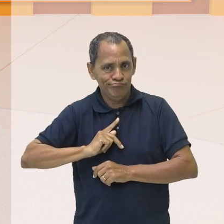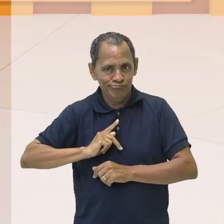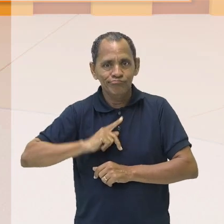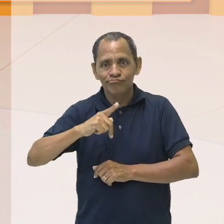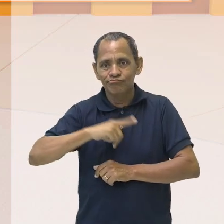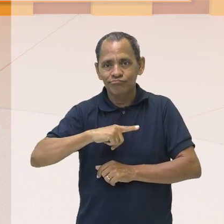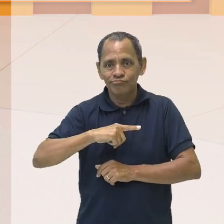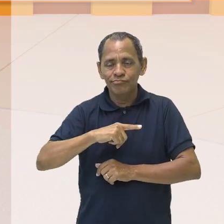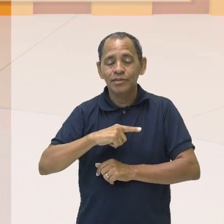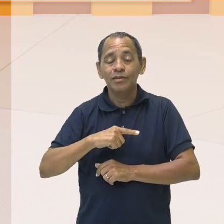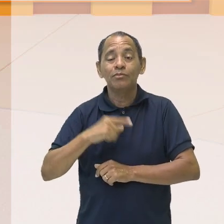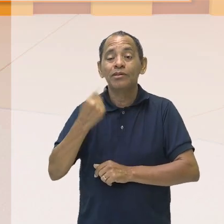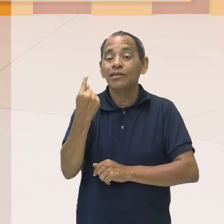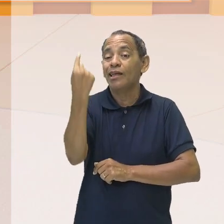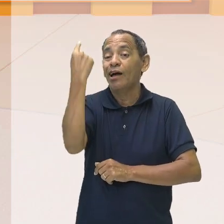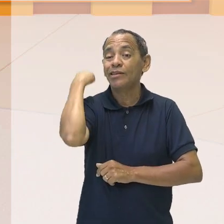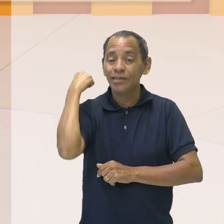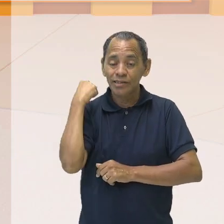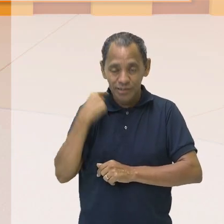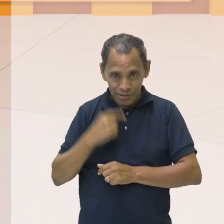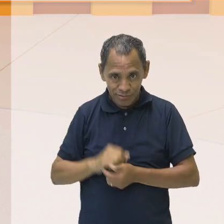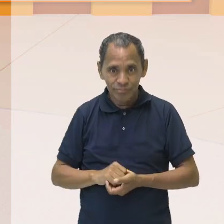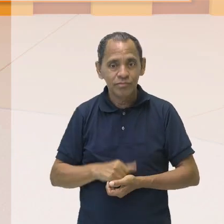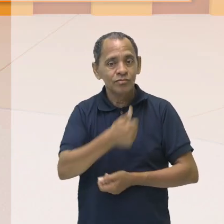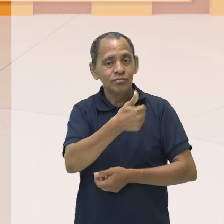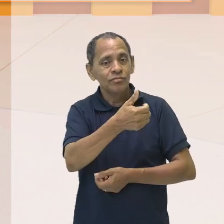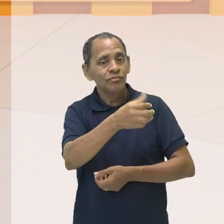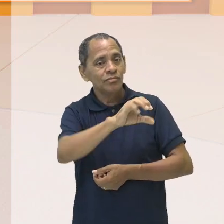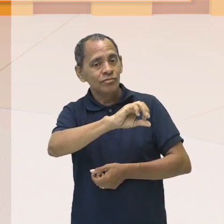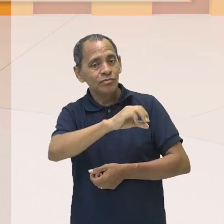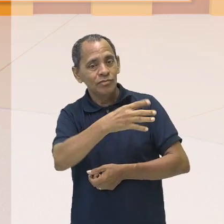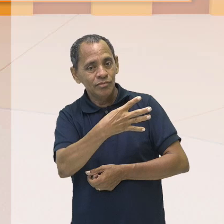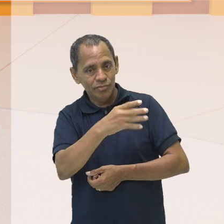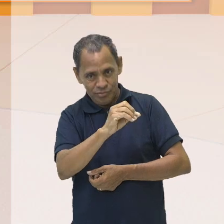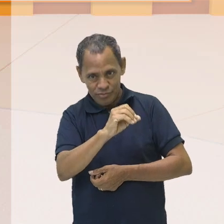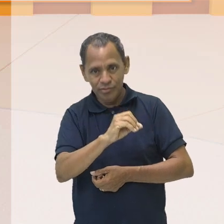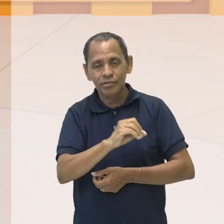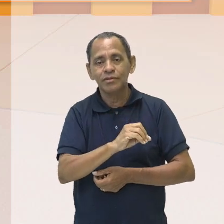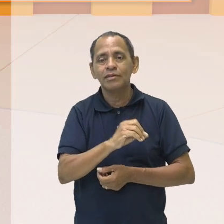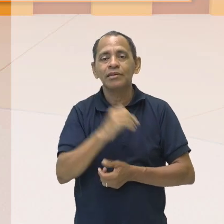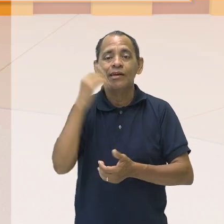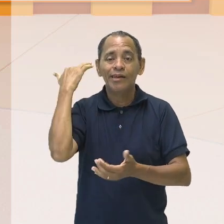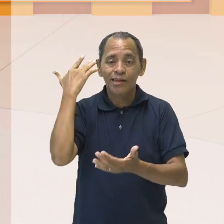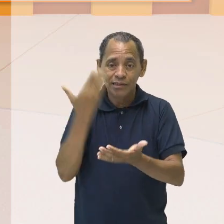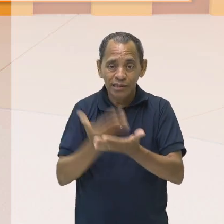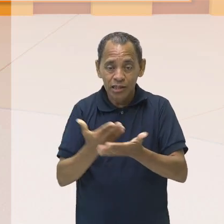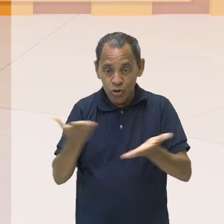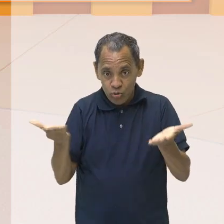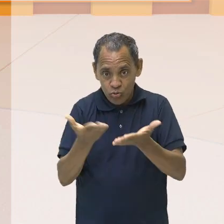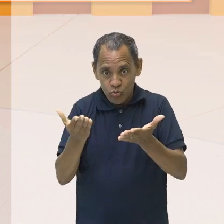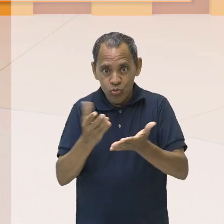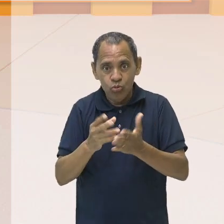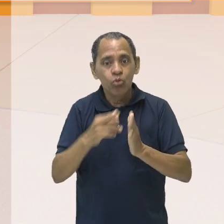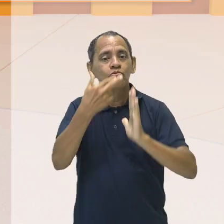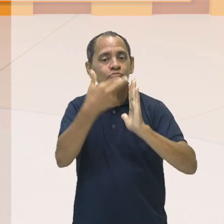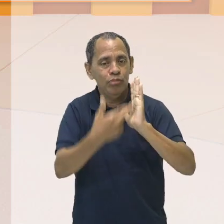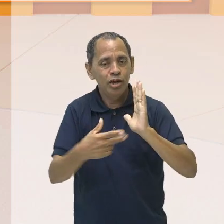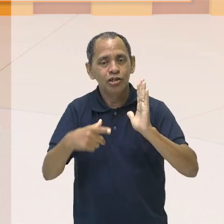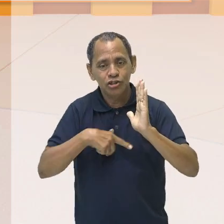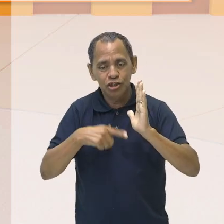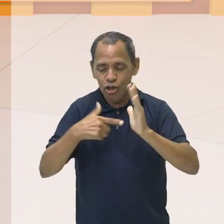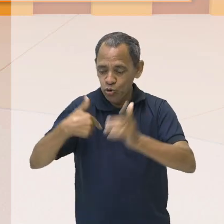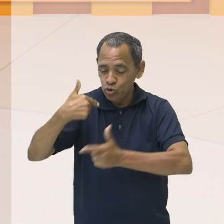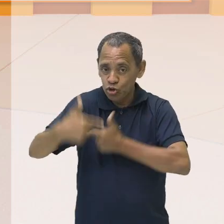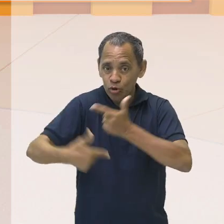da década de 40 para cá, a nossa famosa CLT, que regulamenta o